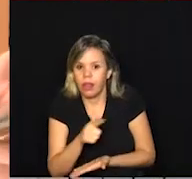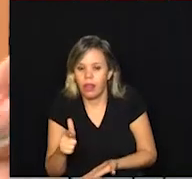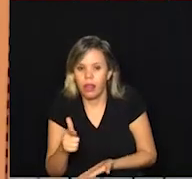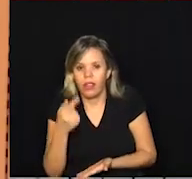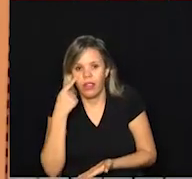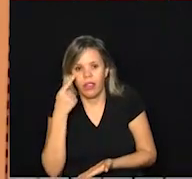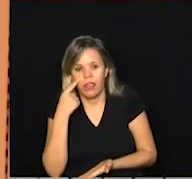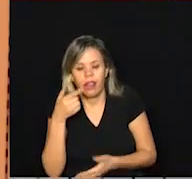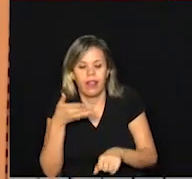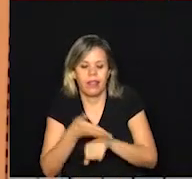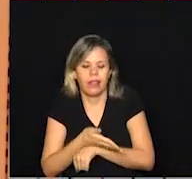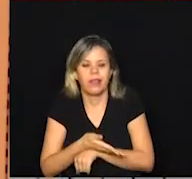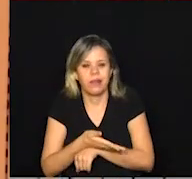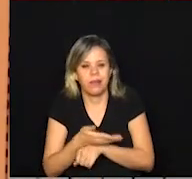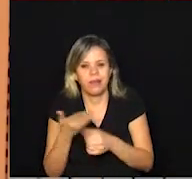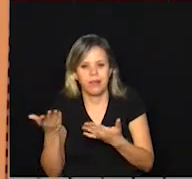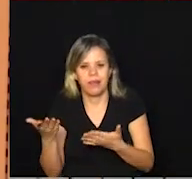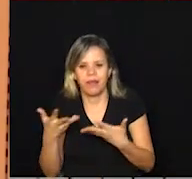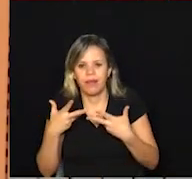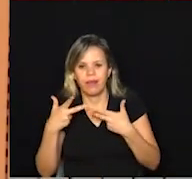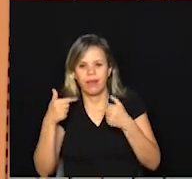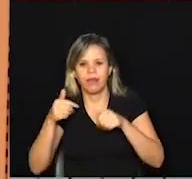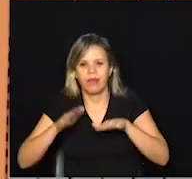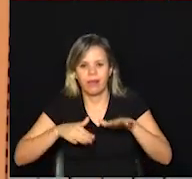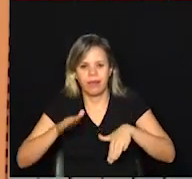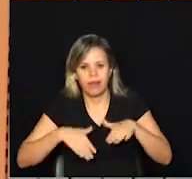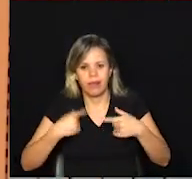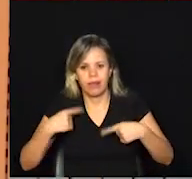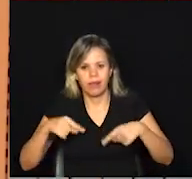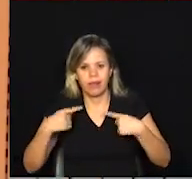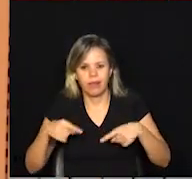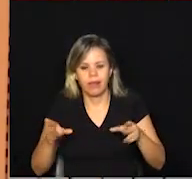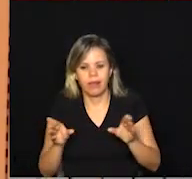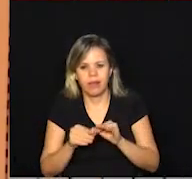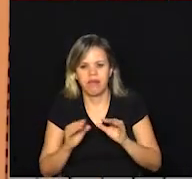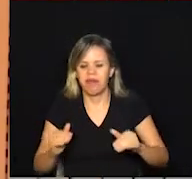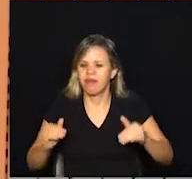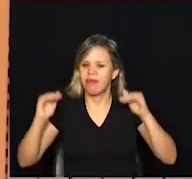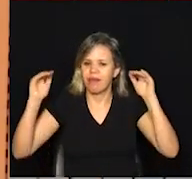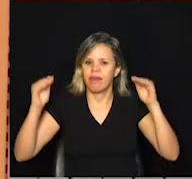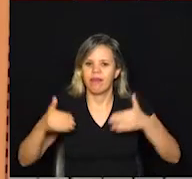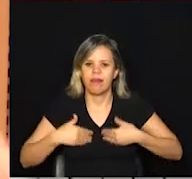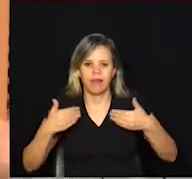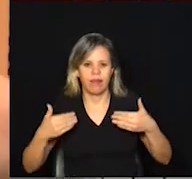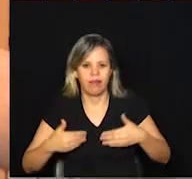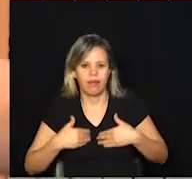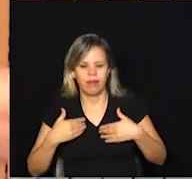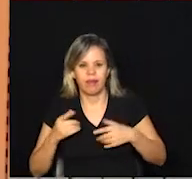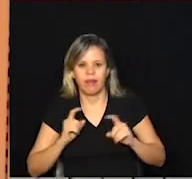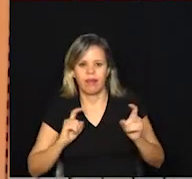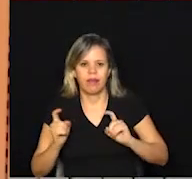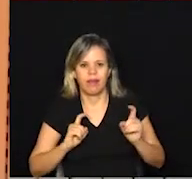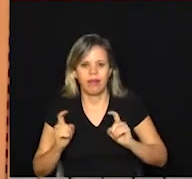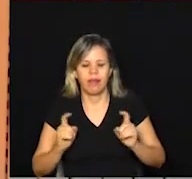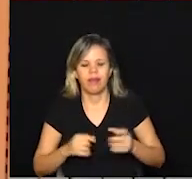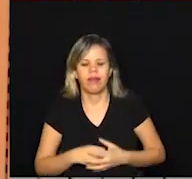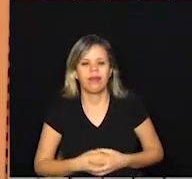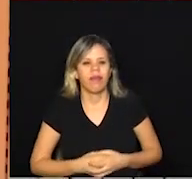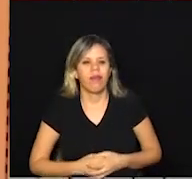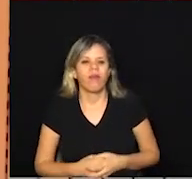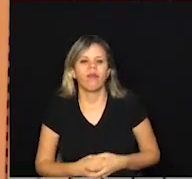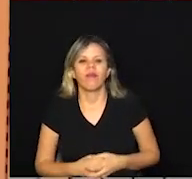teríamos tido acesso essa maravilha aqui para encerrar em Alto Astral a nossa reunião da comissão